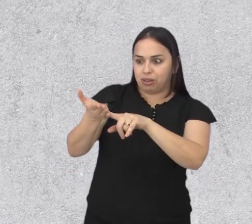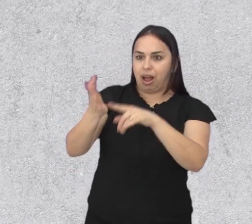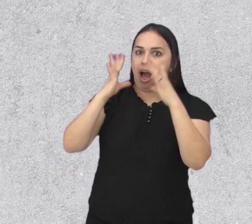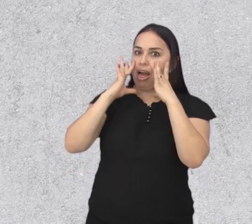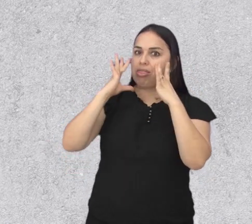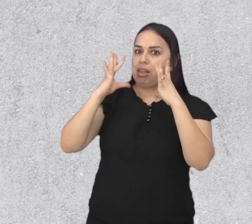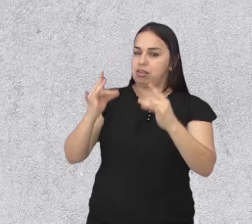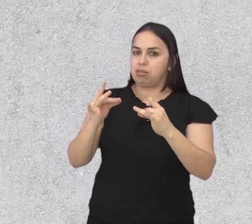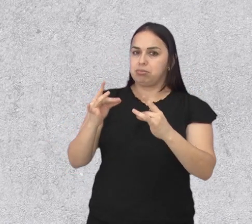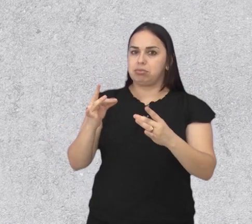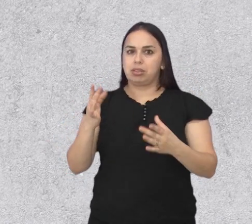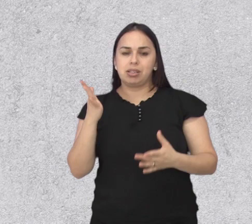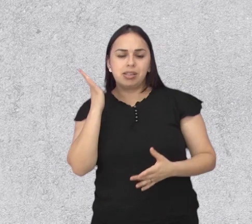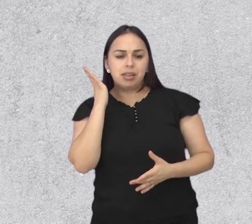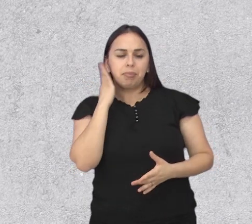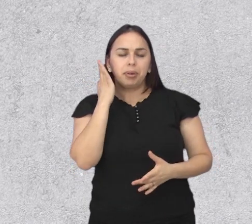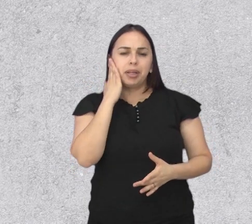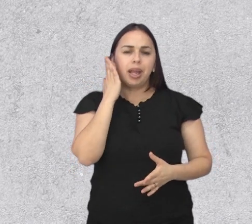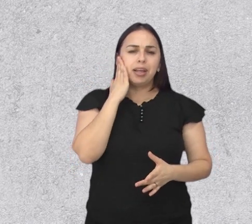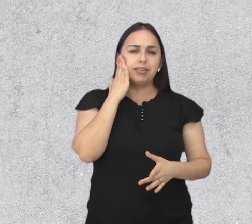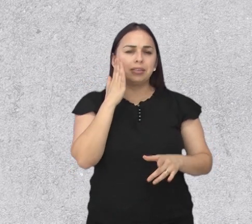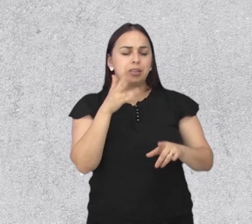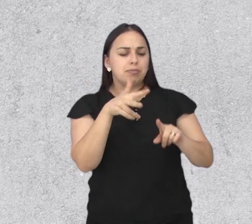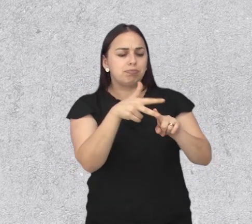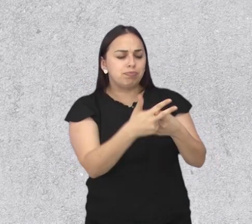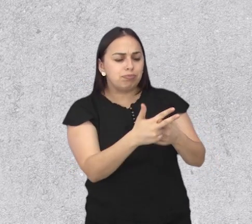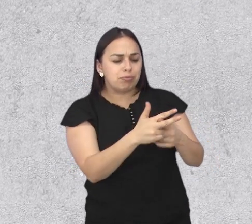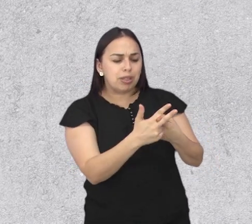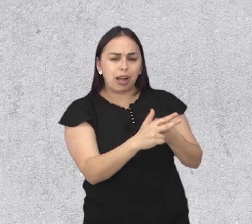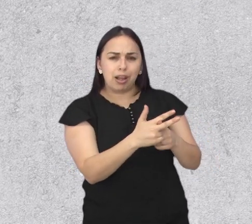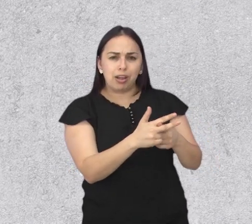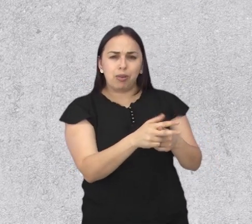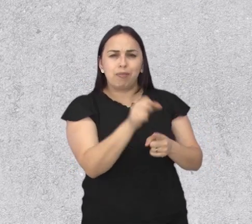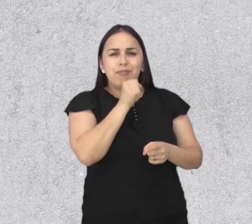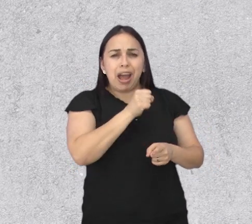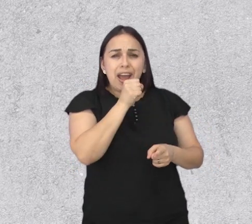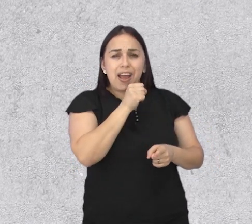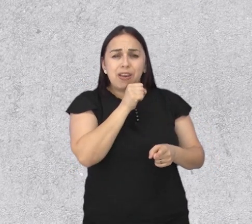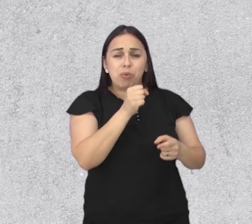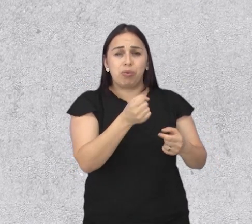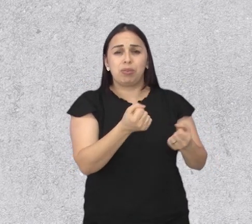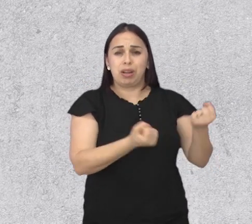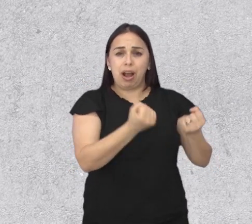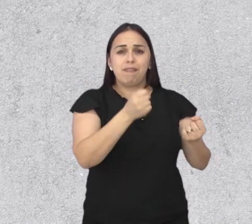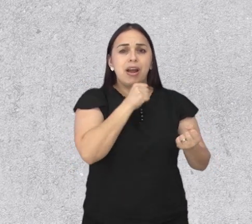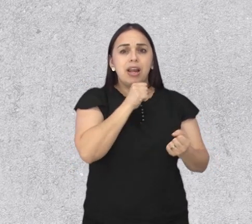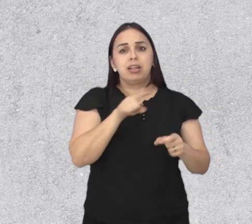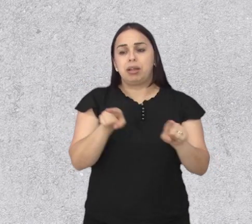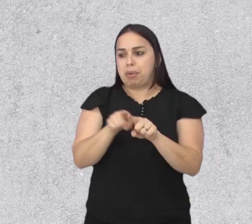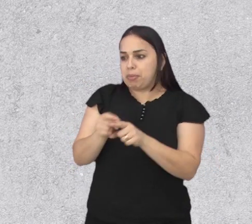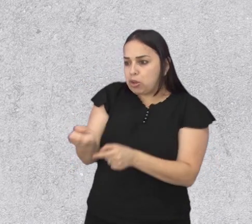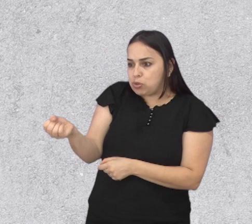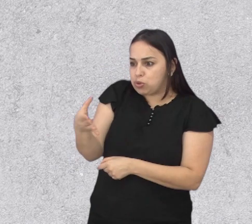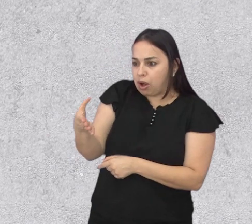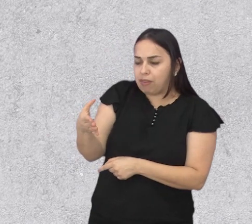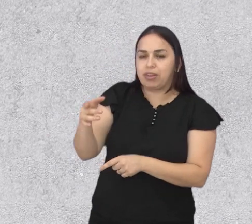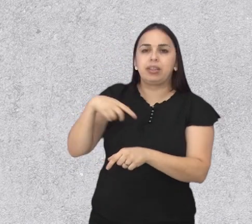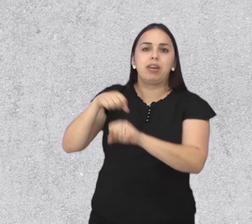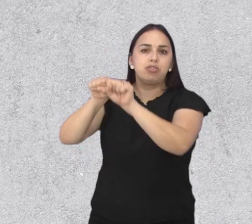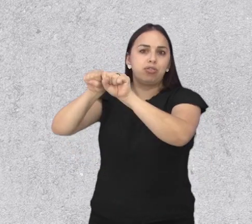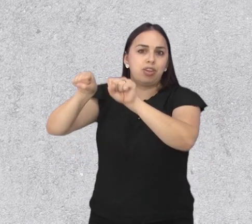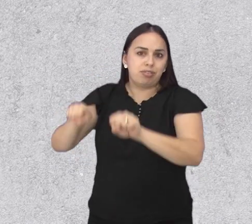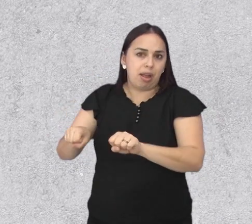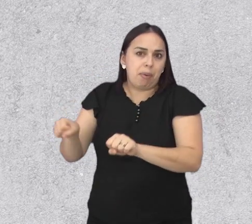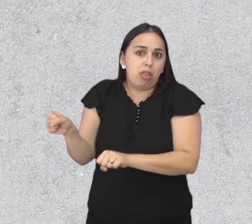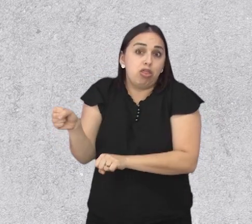É importante estar apto para diagnosticar e reparar tanto os veículos mais antigos quanto os mais novos, que são equipados